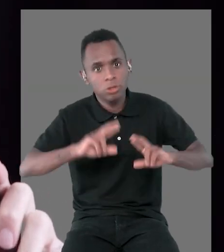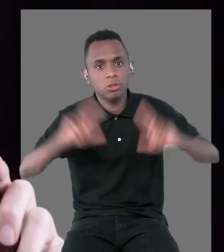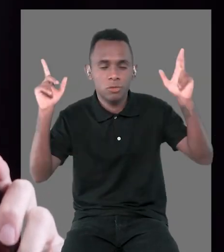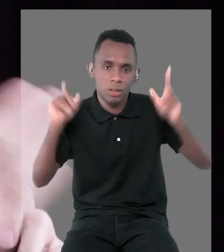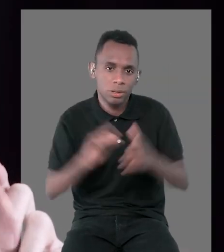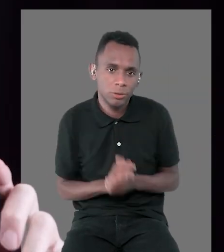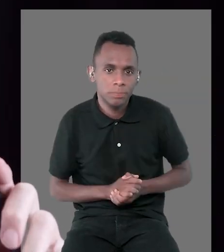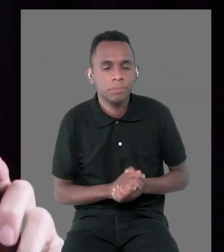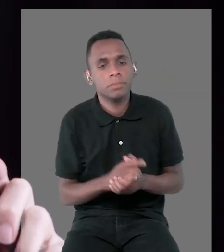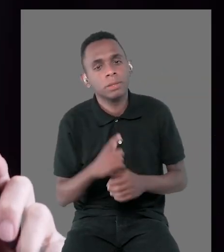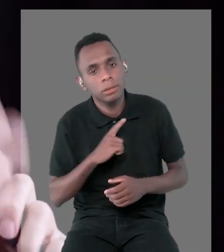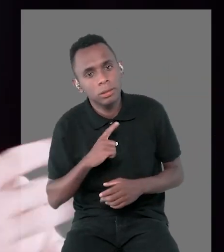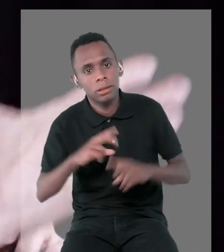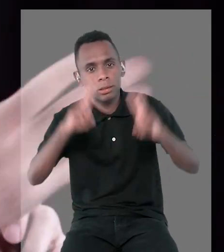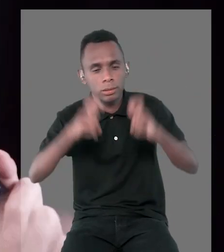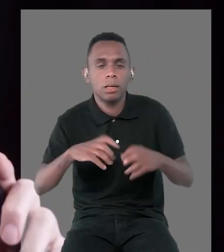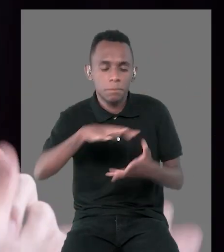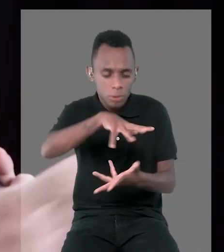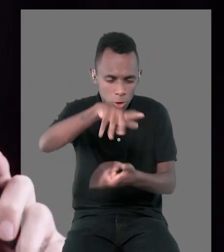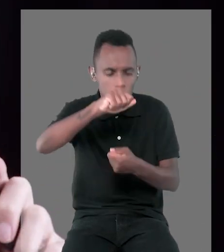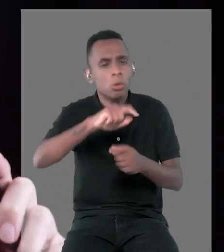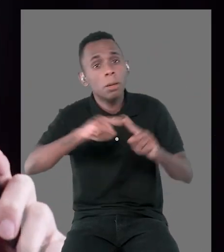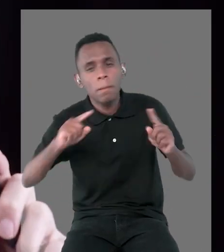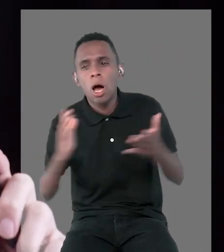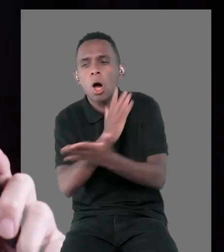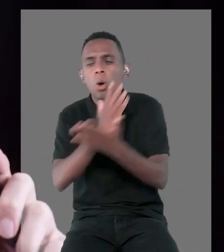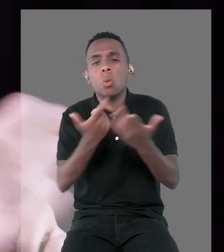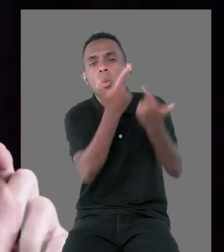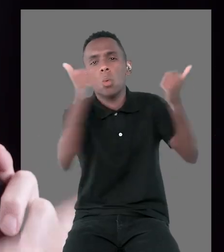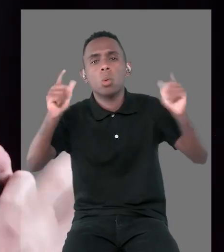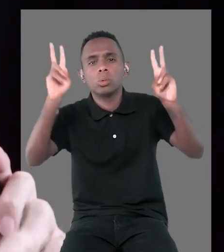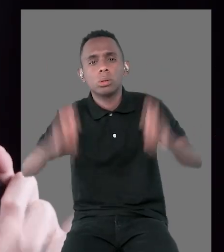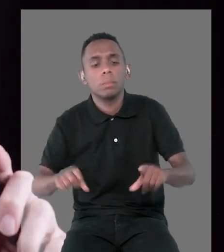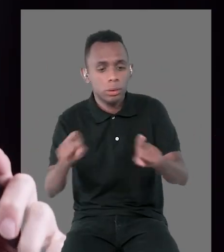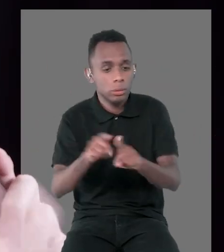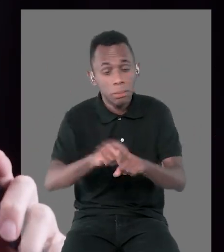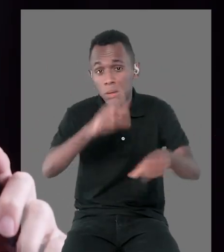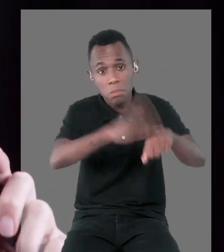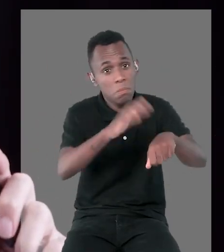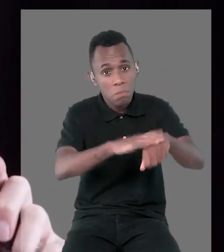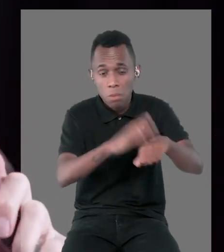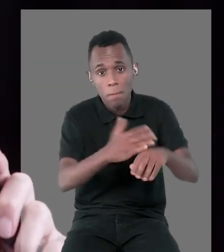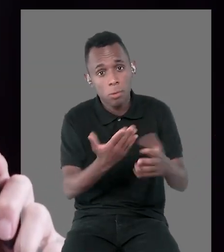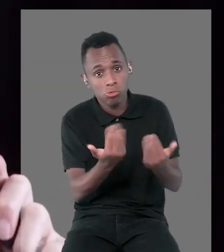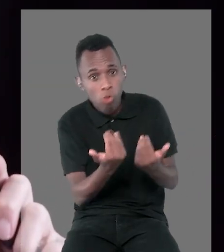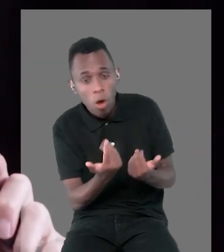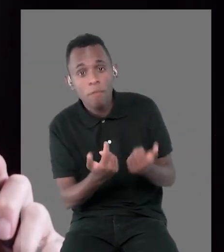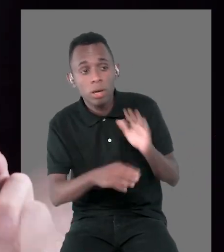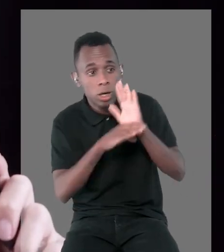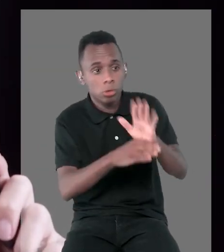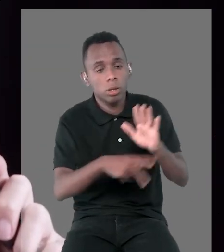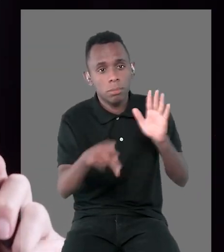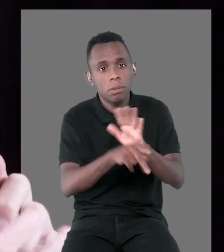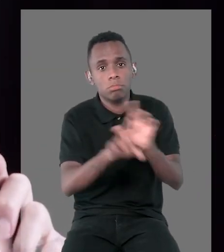diferente. A gente aborda a temática ecológica, mas muitas temáticas que são construídas com os próprios jovens para ajudar os jovens a